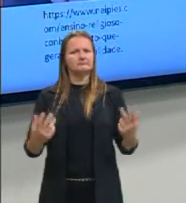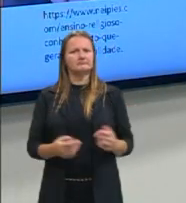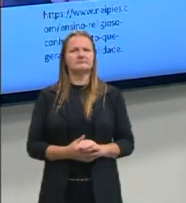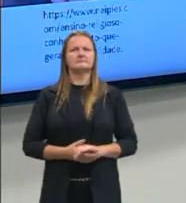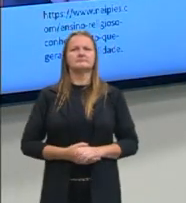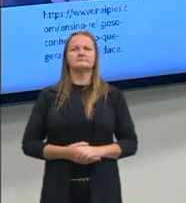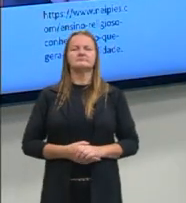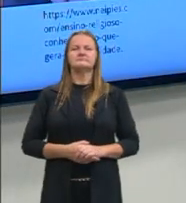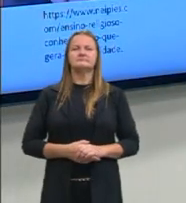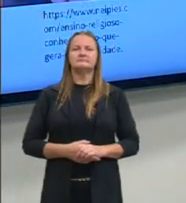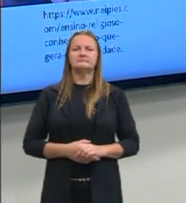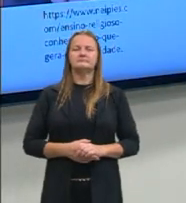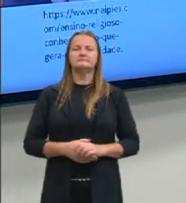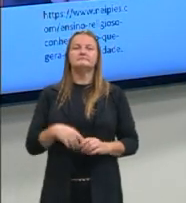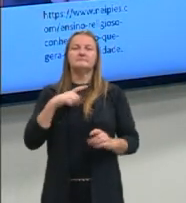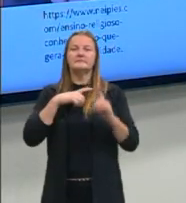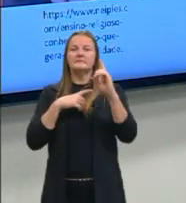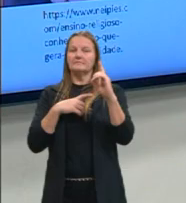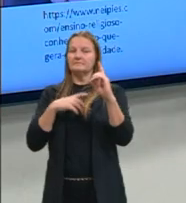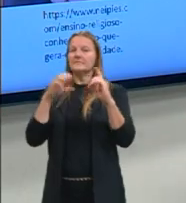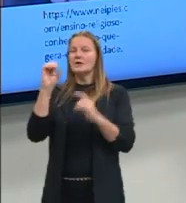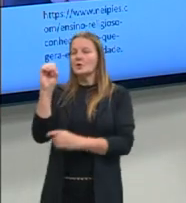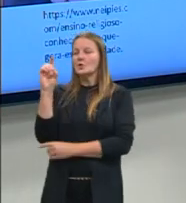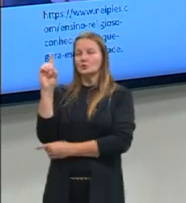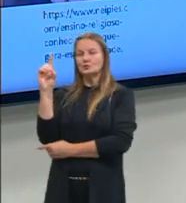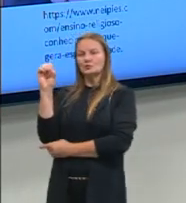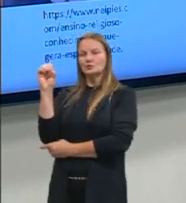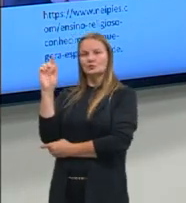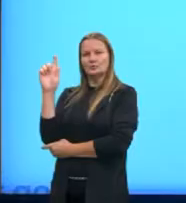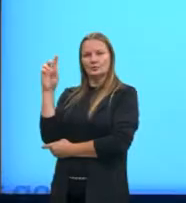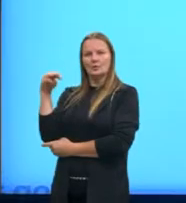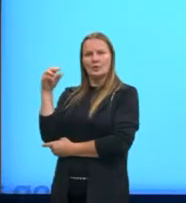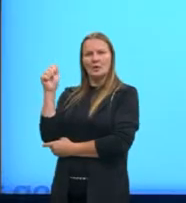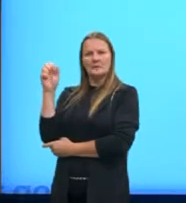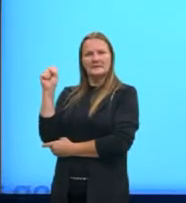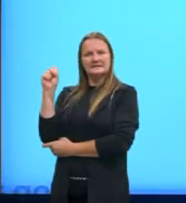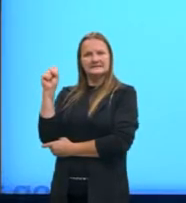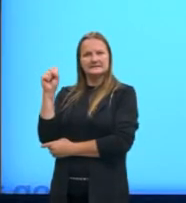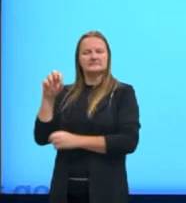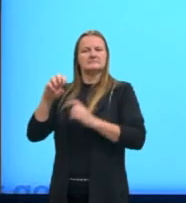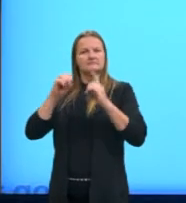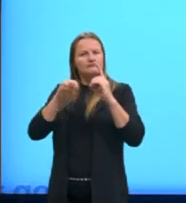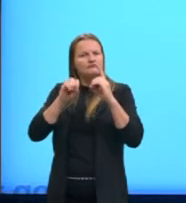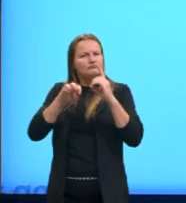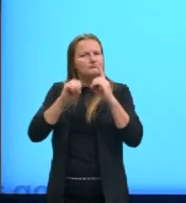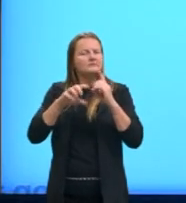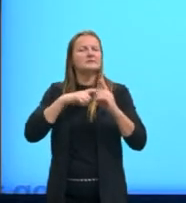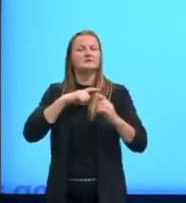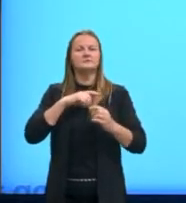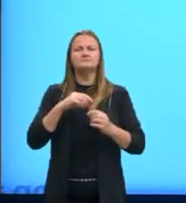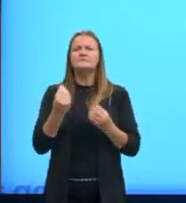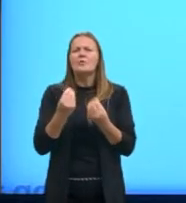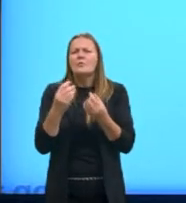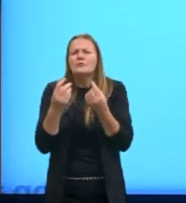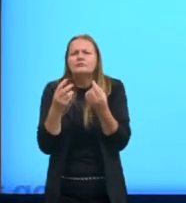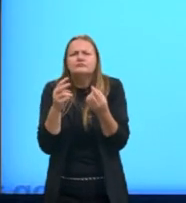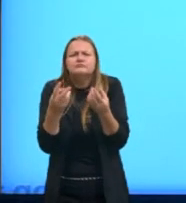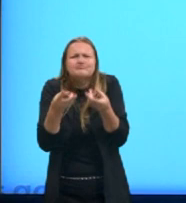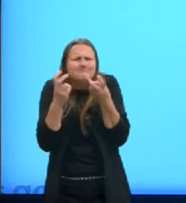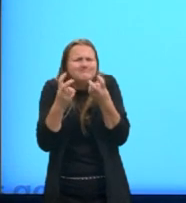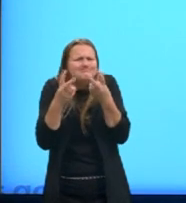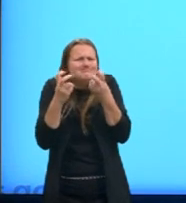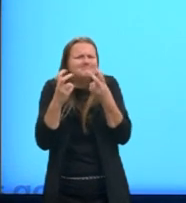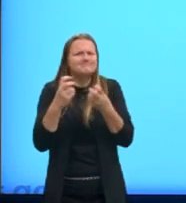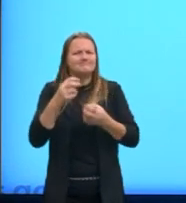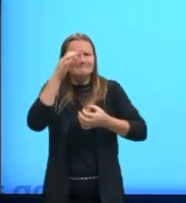dessas desses droga dessa fé que nós damos valor para as coisas e inverificável e aqui nos